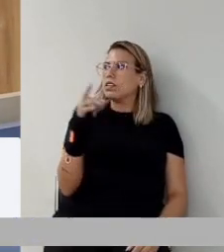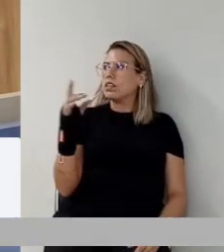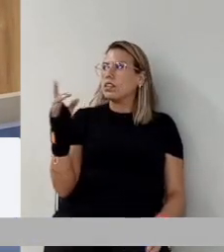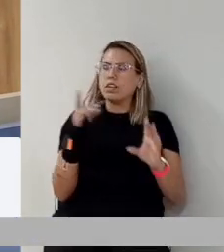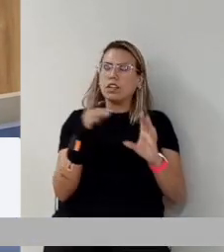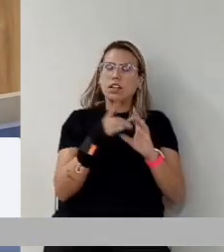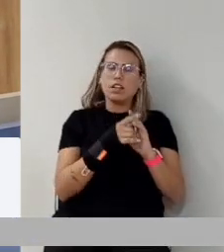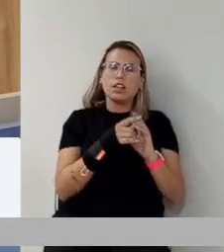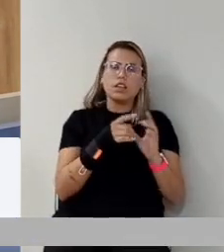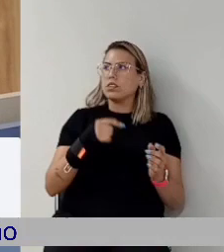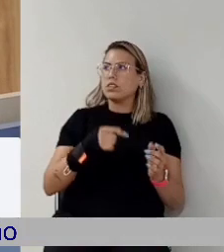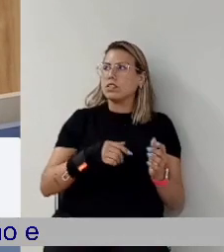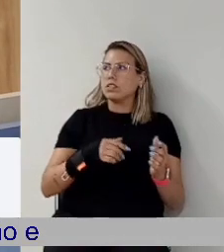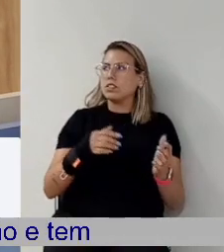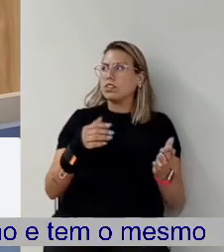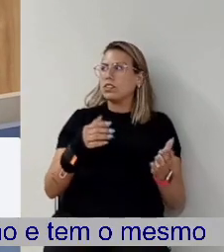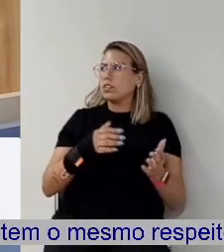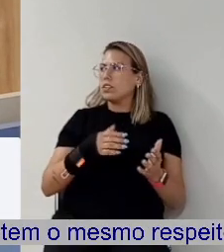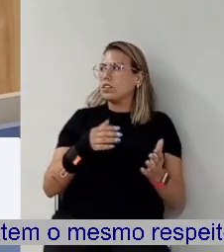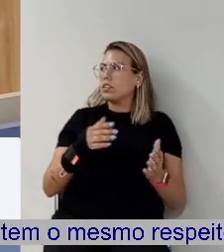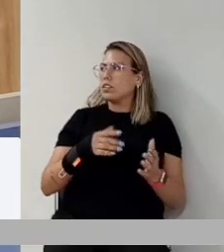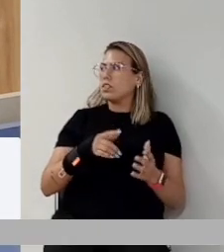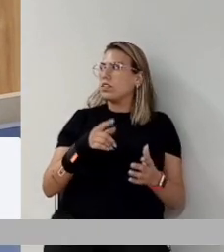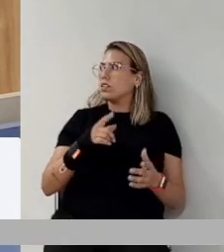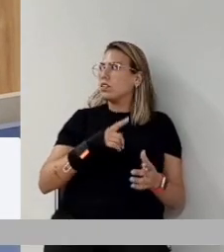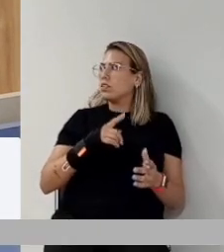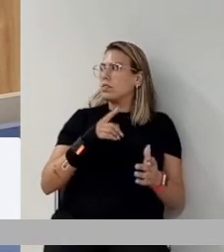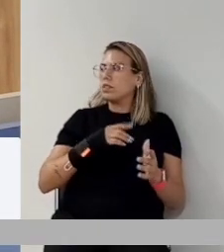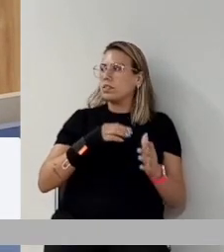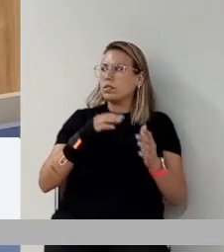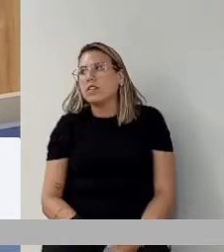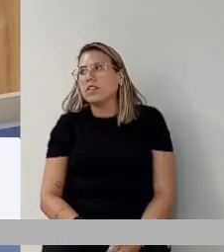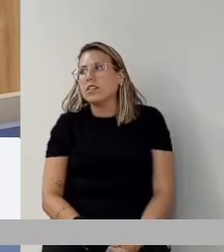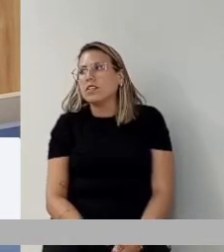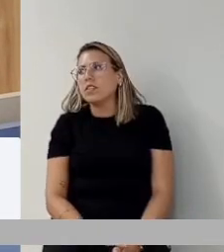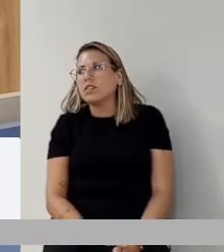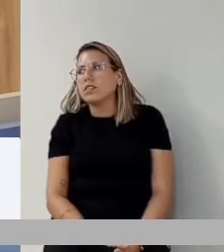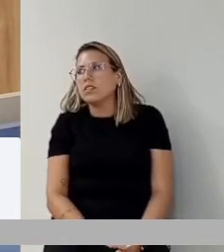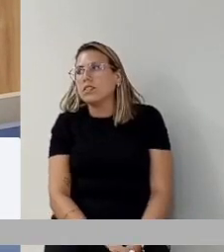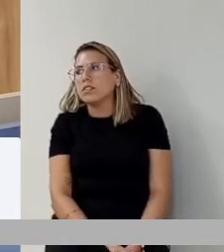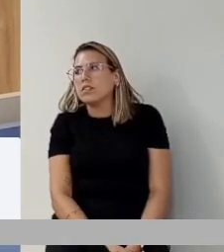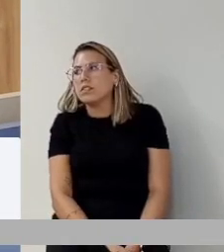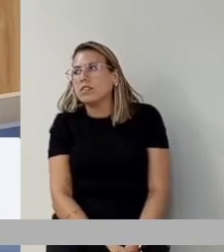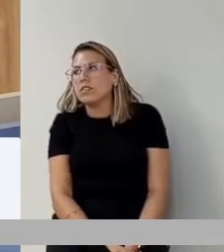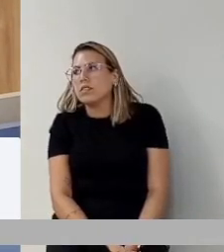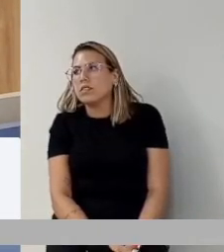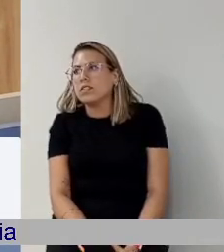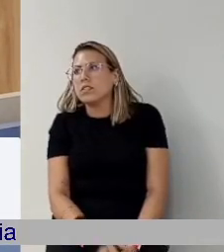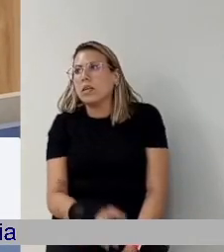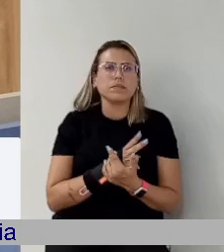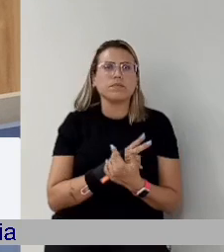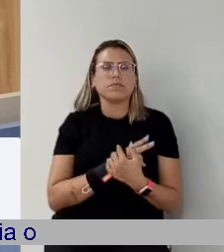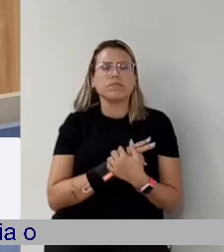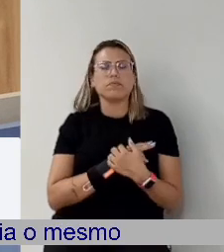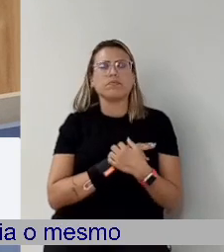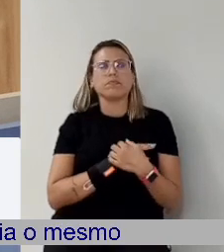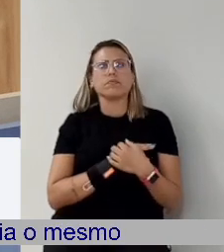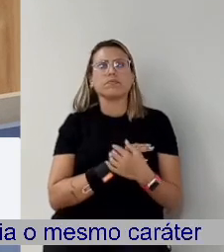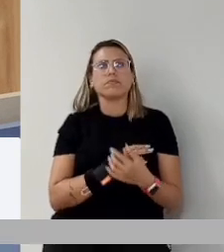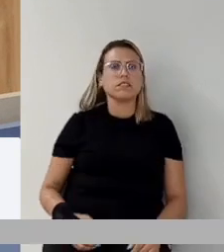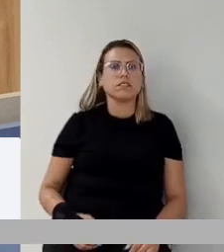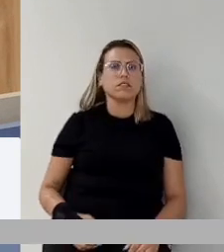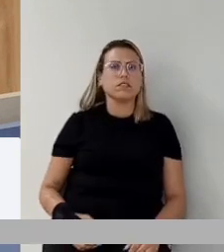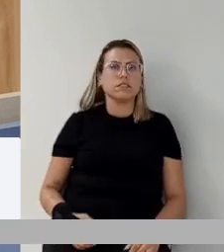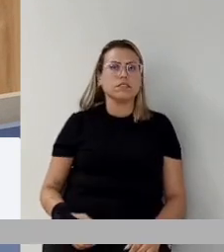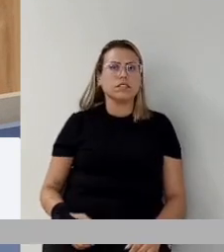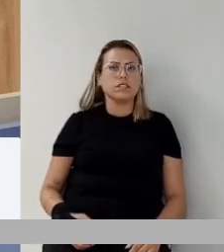se encontra na oposição e tem o mesmo respeito nosso continua com a mesma decência o mesmo caráter que a gente via